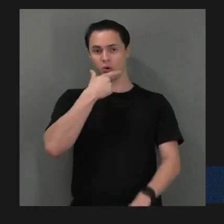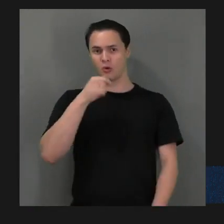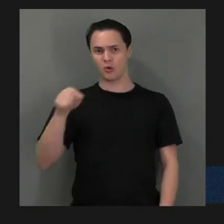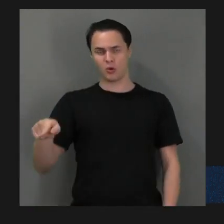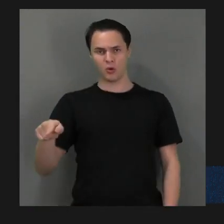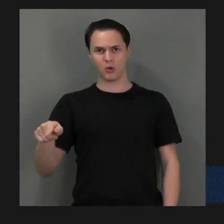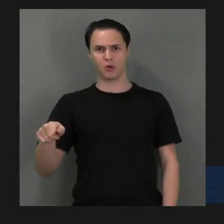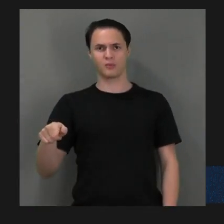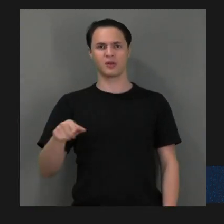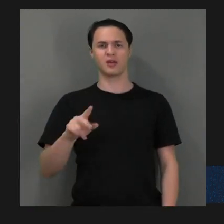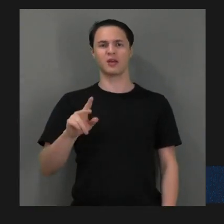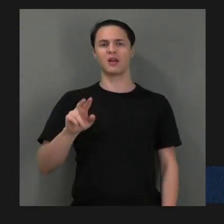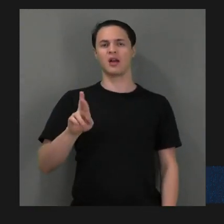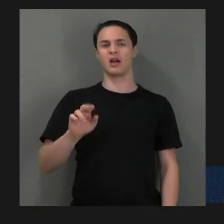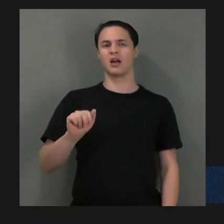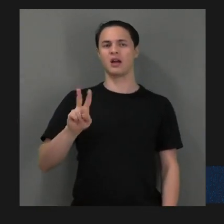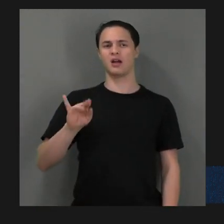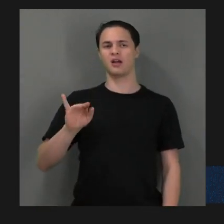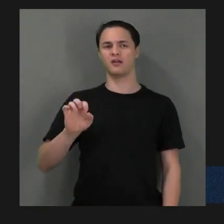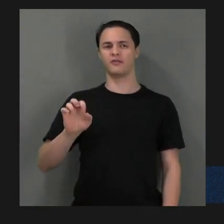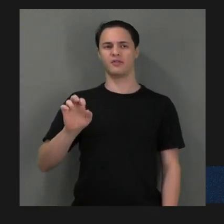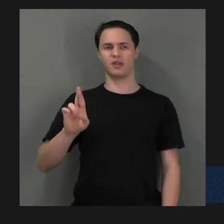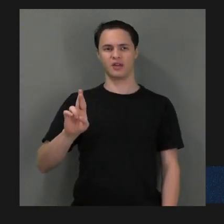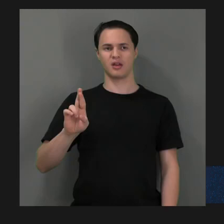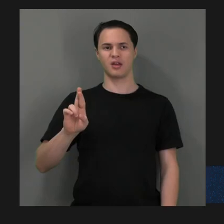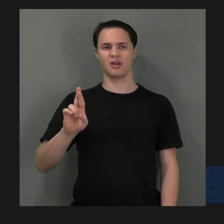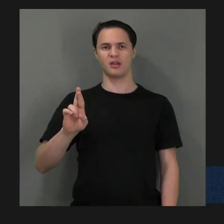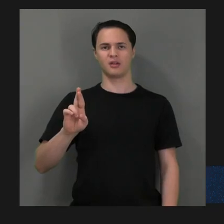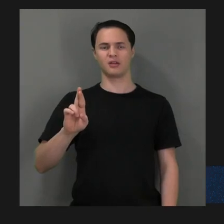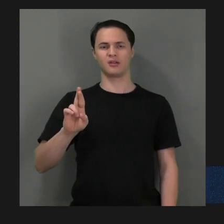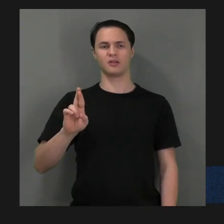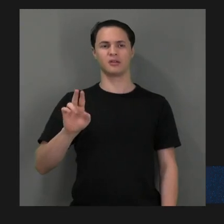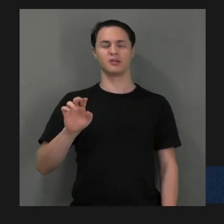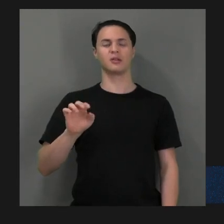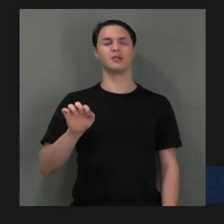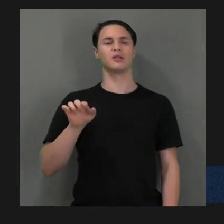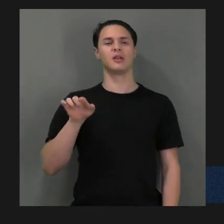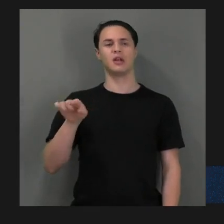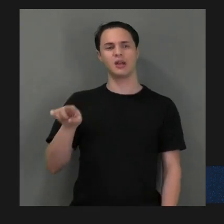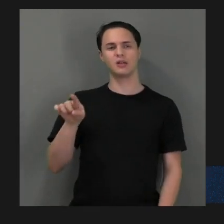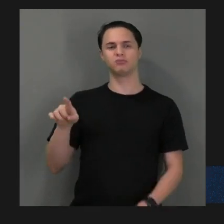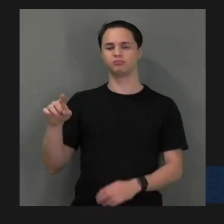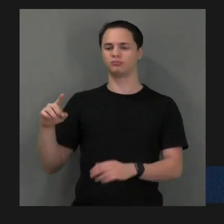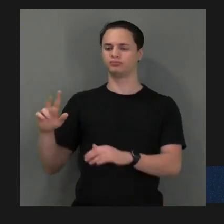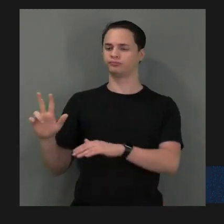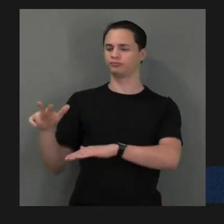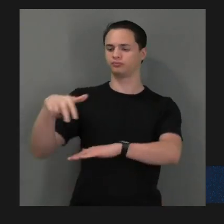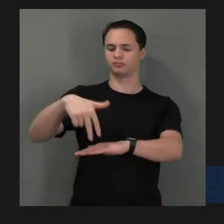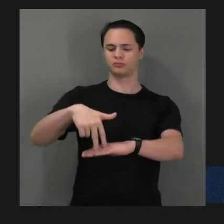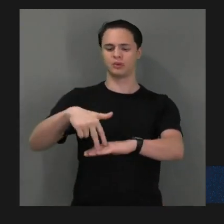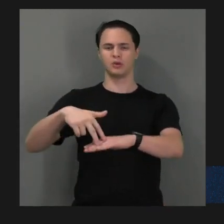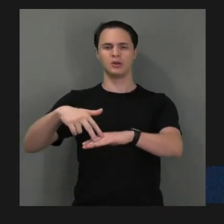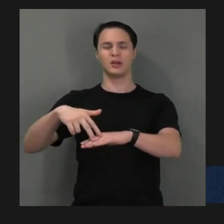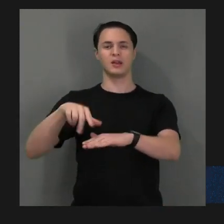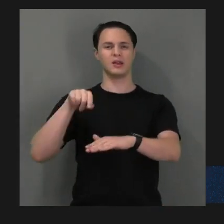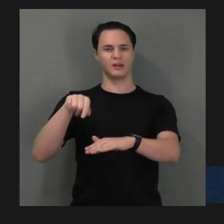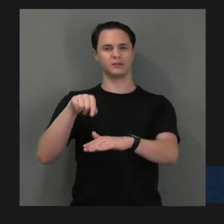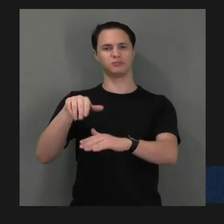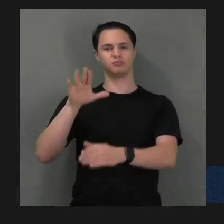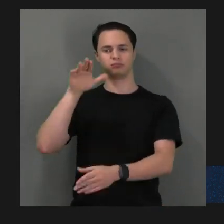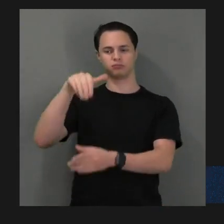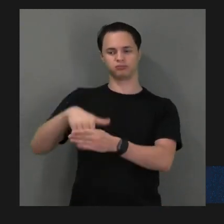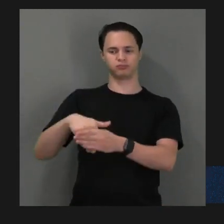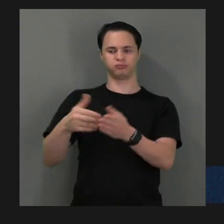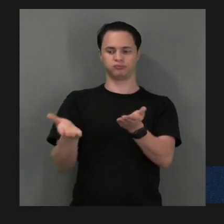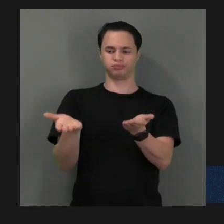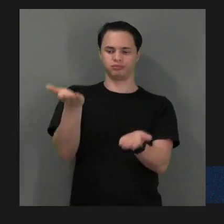oposicionista Javier Milei, da coalizão La Libertad, está à frente em todas as pesquisas. O